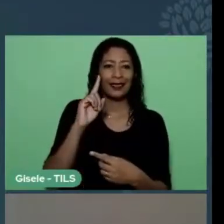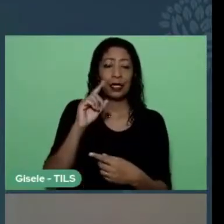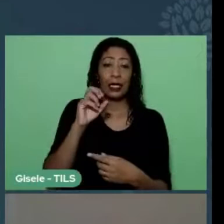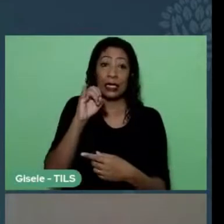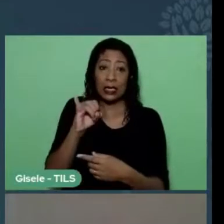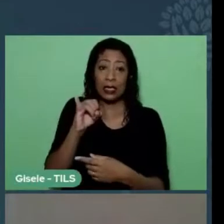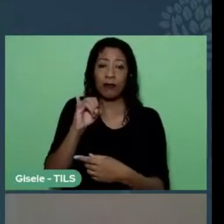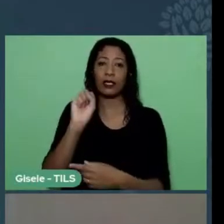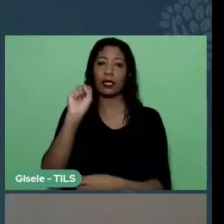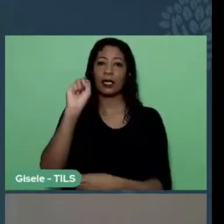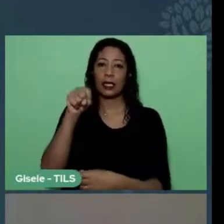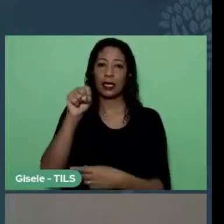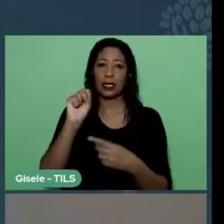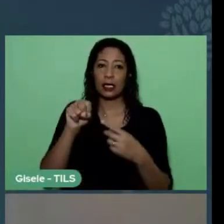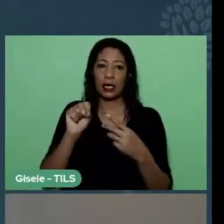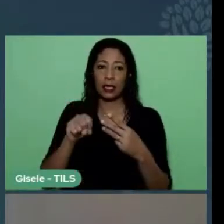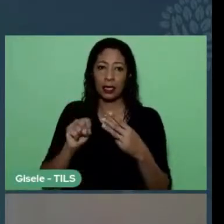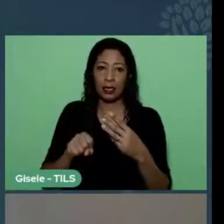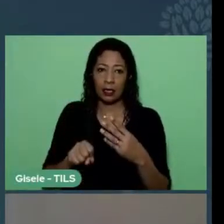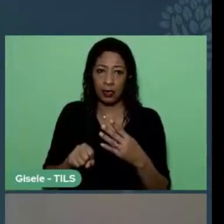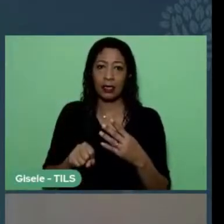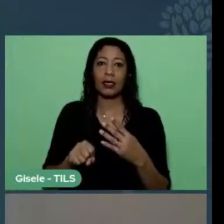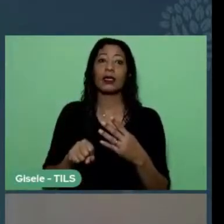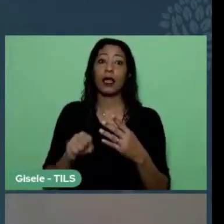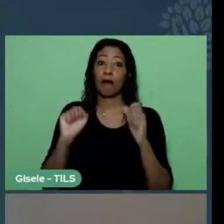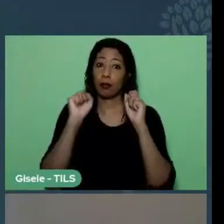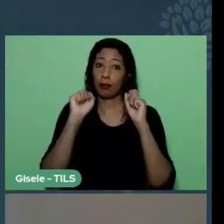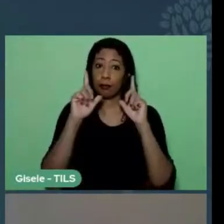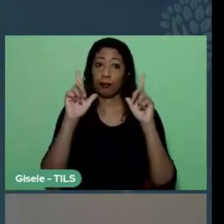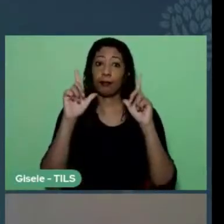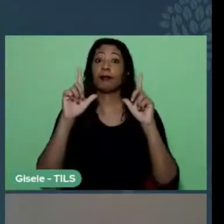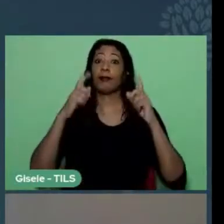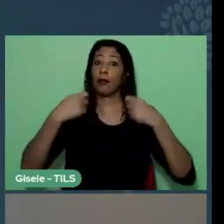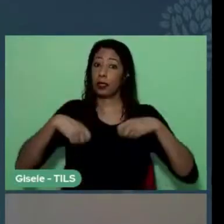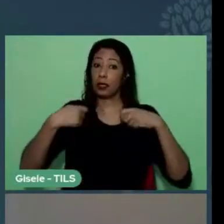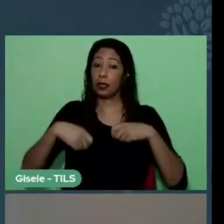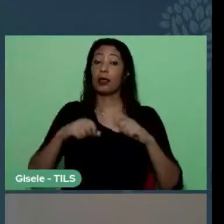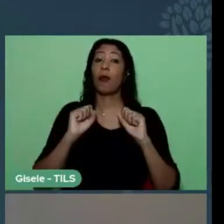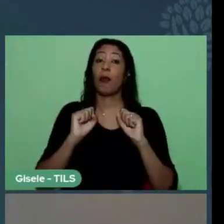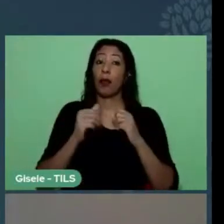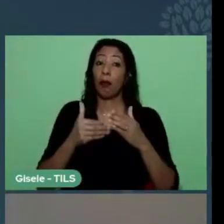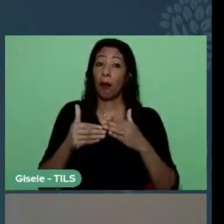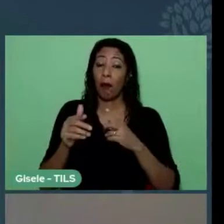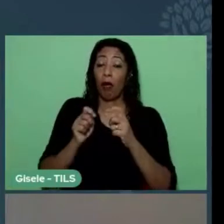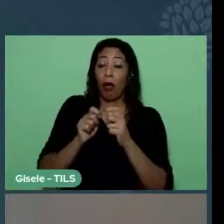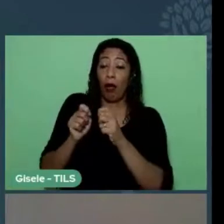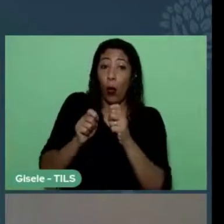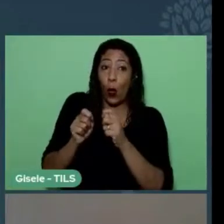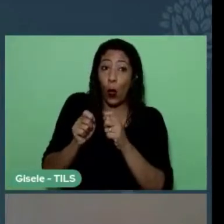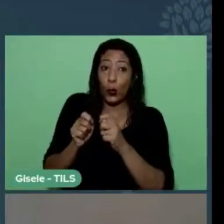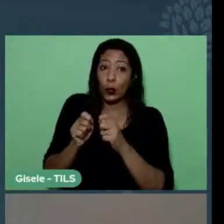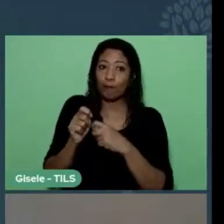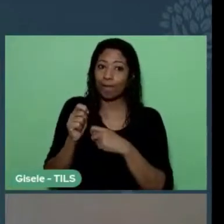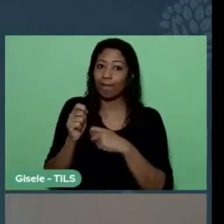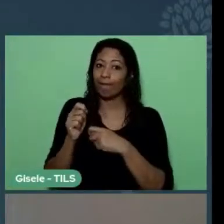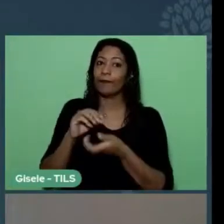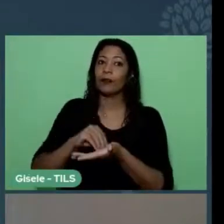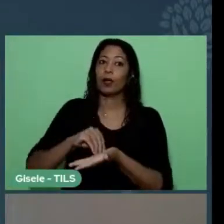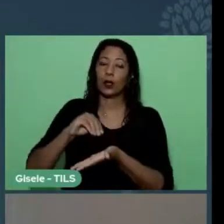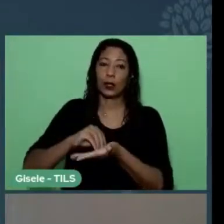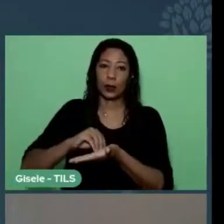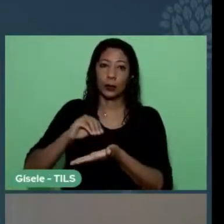alguma dessas perguntas, a gente te assuma um sinal de alerta aí, porque a asma pode estar não totalmente controlada e a gente precisa